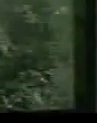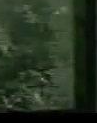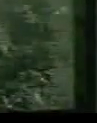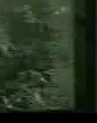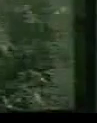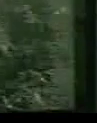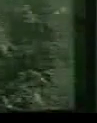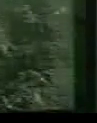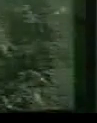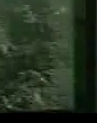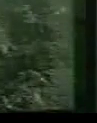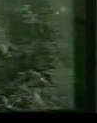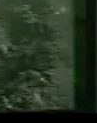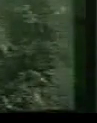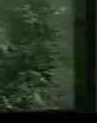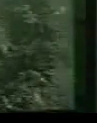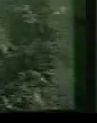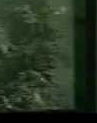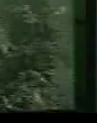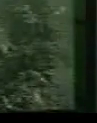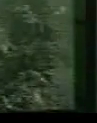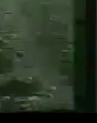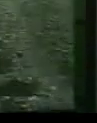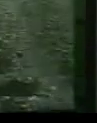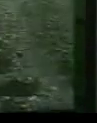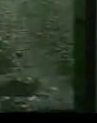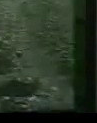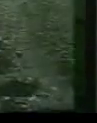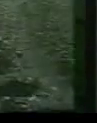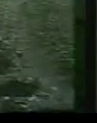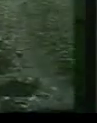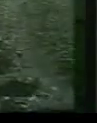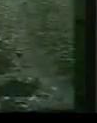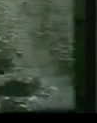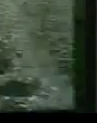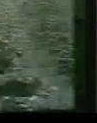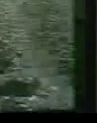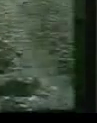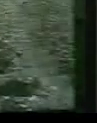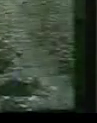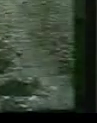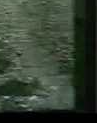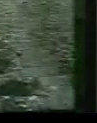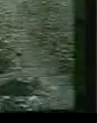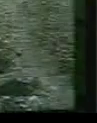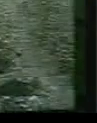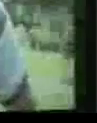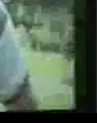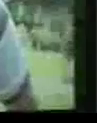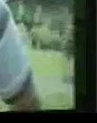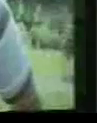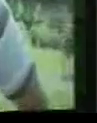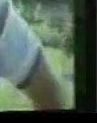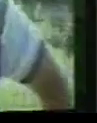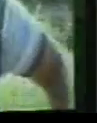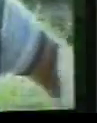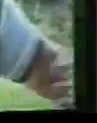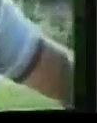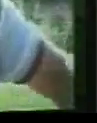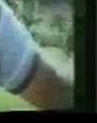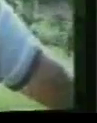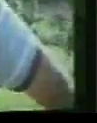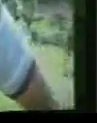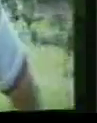aproveitando para registrar a presença da Manduliano, que está representando o deputado Vampiro, que mandou-lhe um abraço,